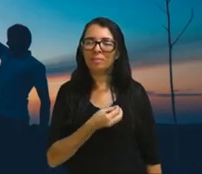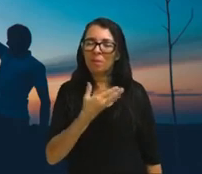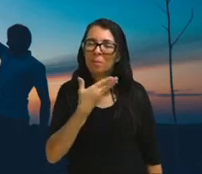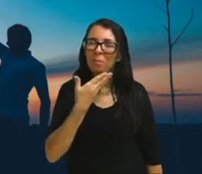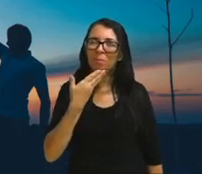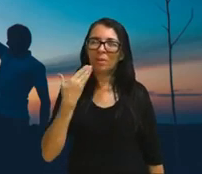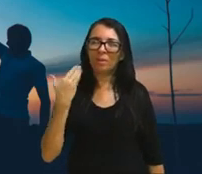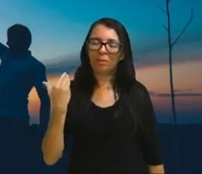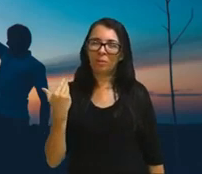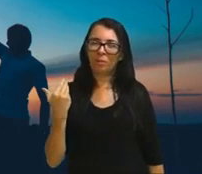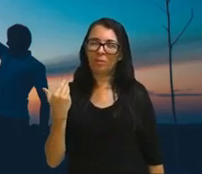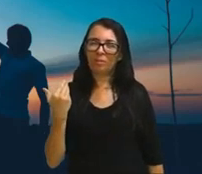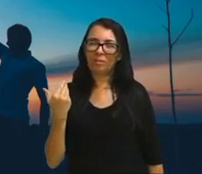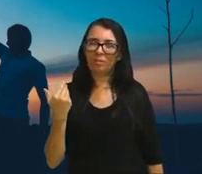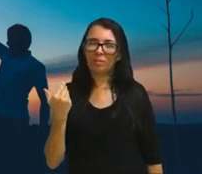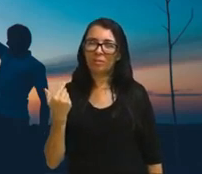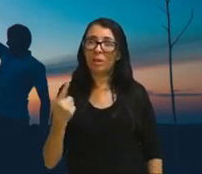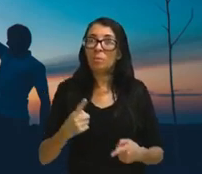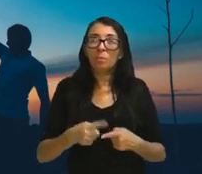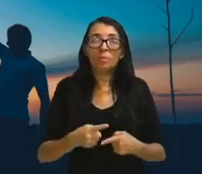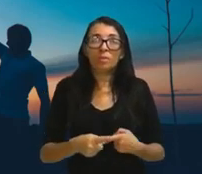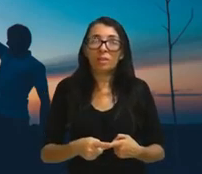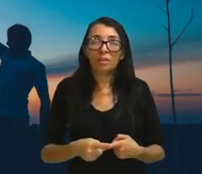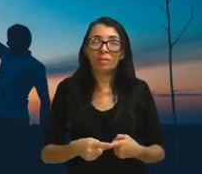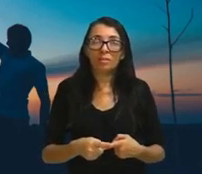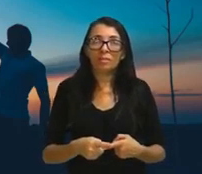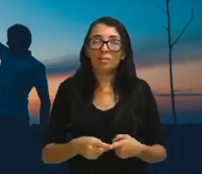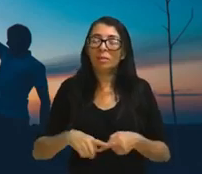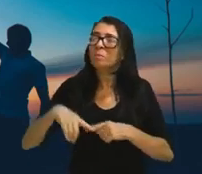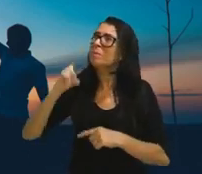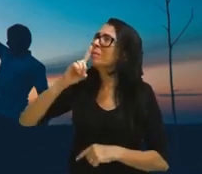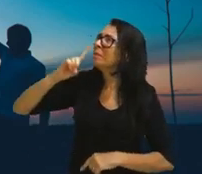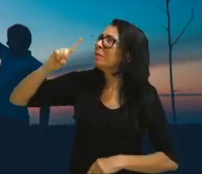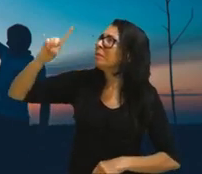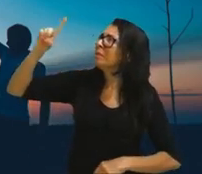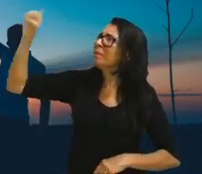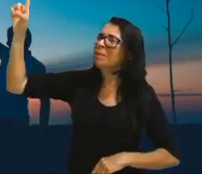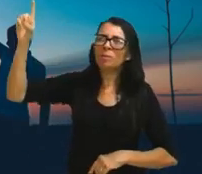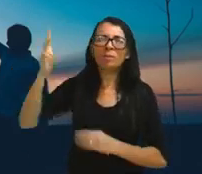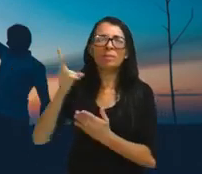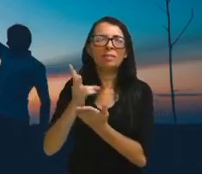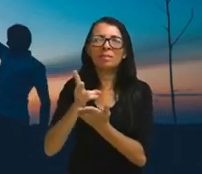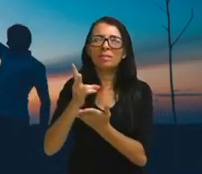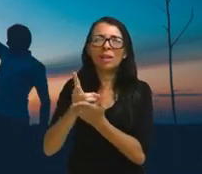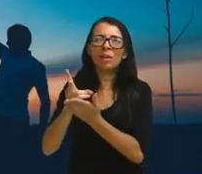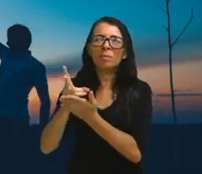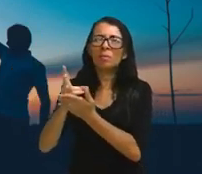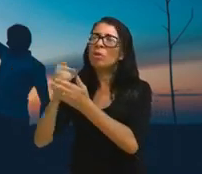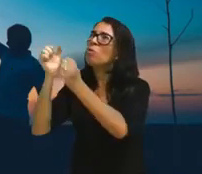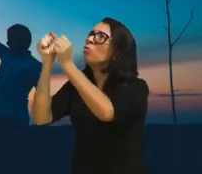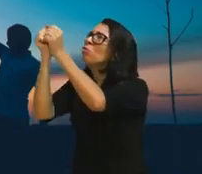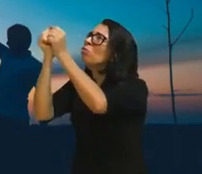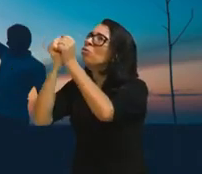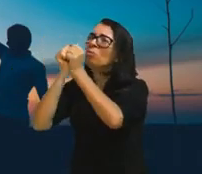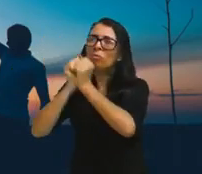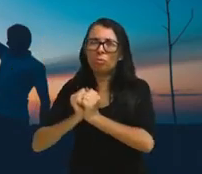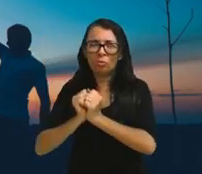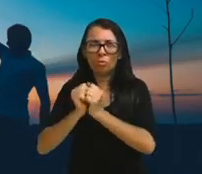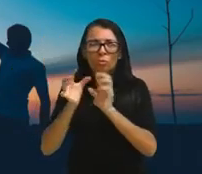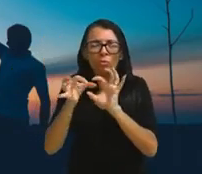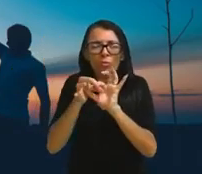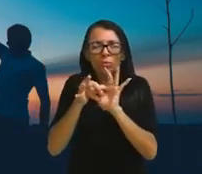está presente. Ele habita conosco. Se irá mudar